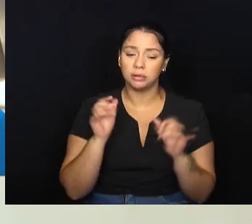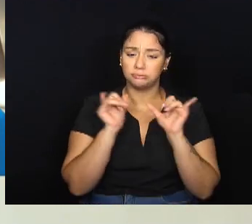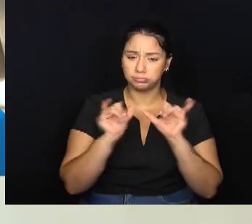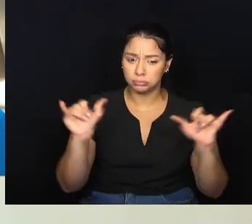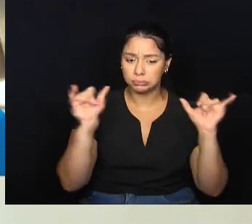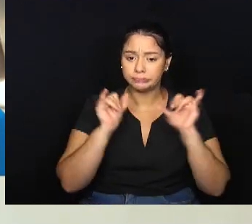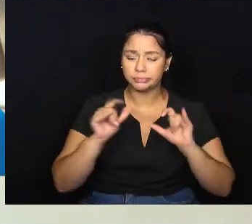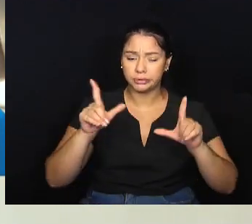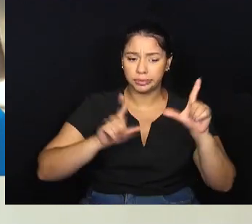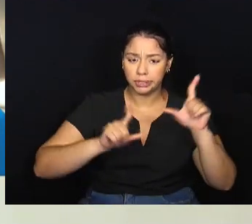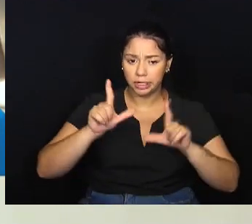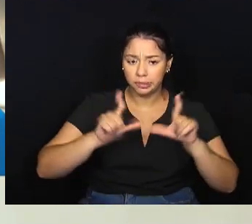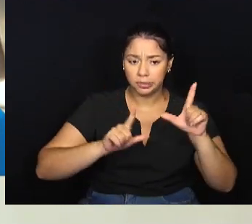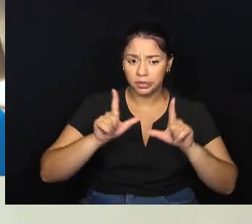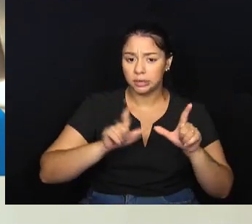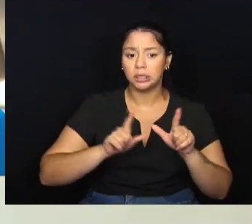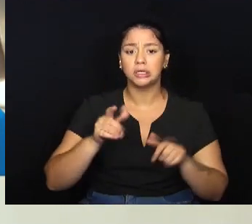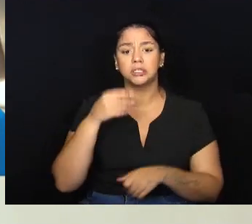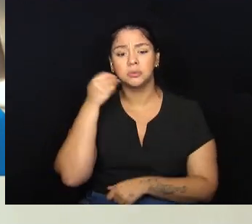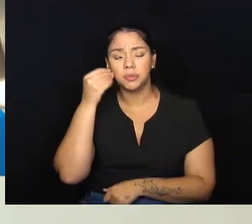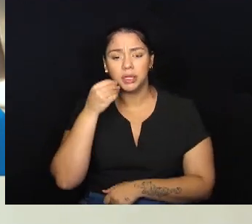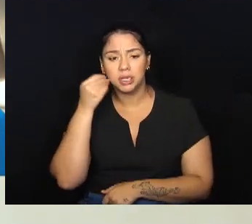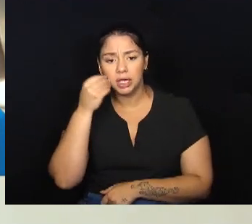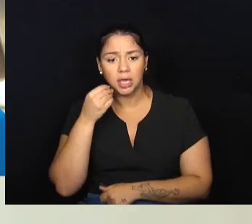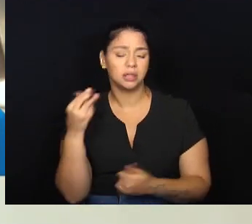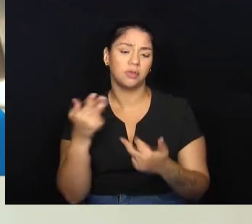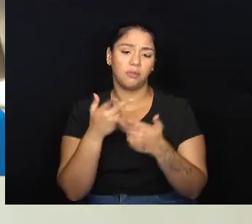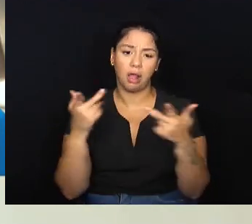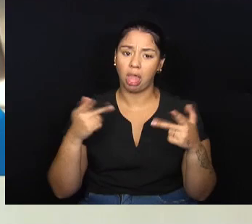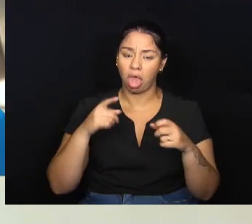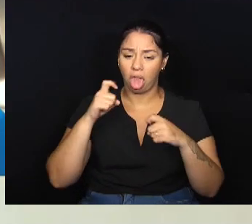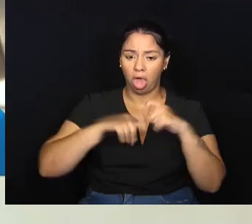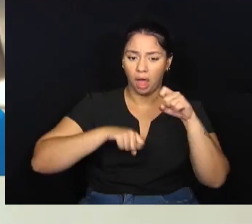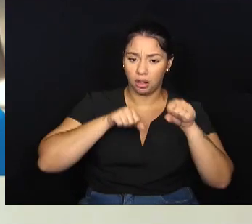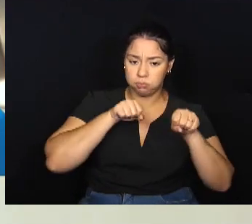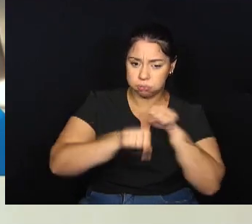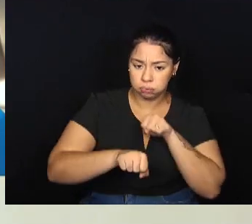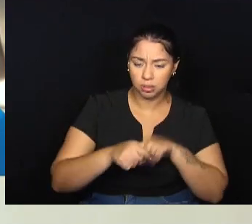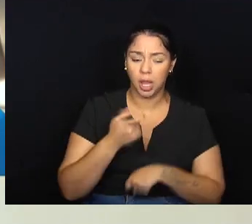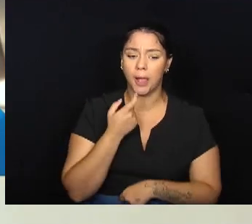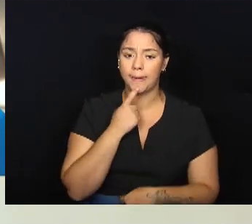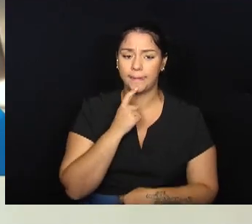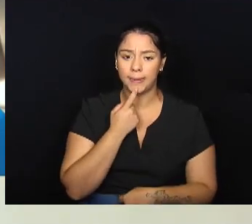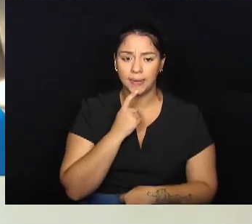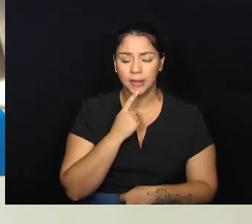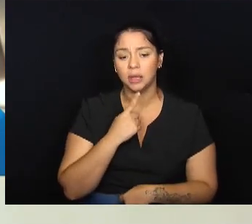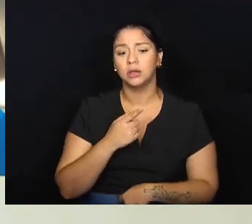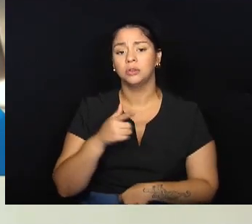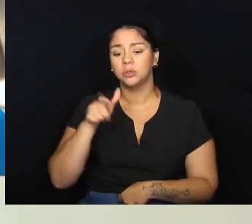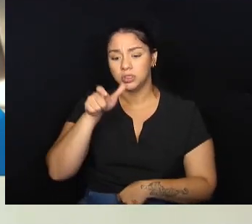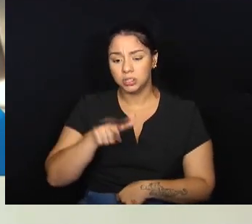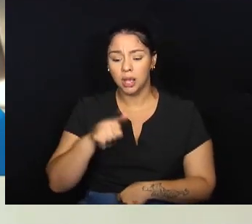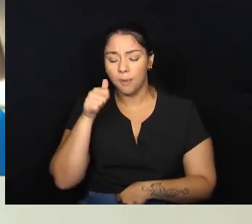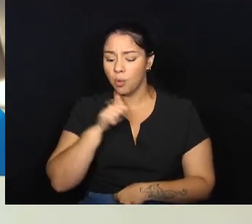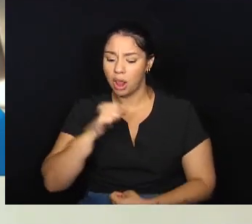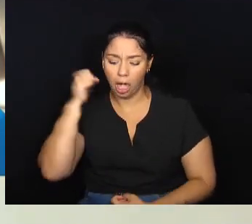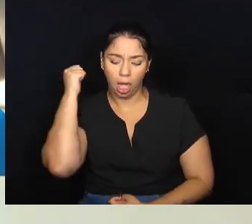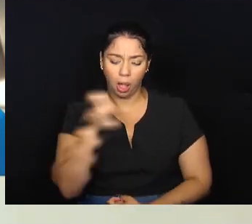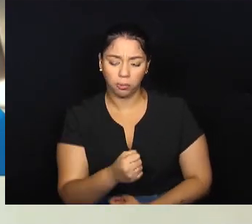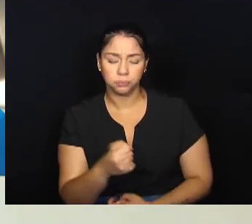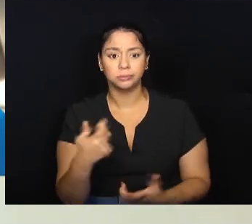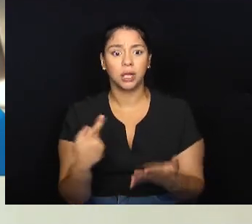na mídia e tendo visto, né, pela própria experiência, quer dizer, muitos casos de estupros na cidade de Campinas,